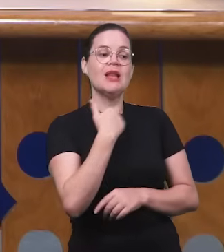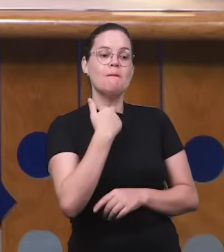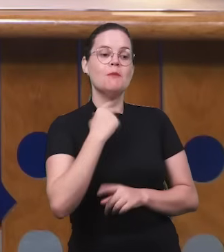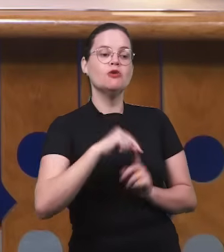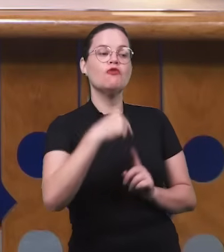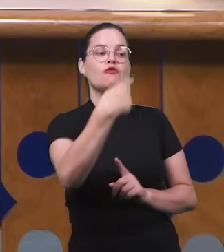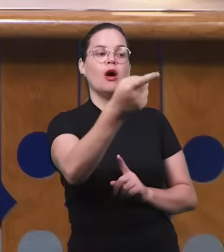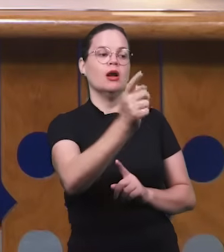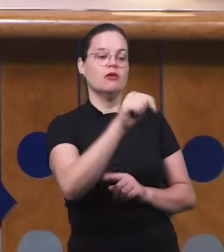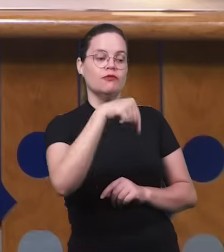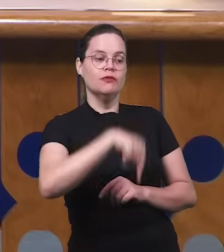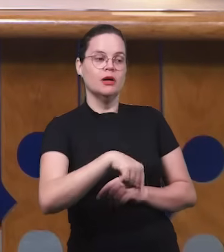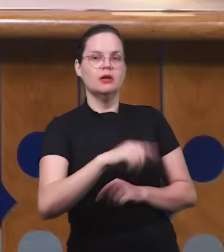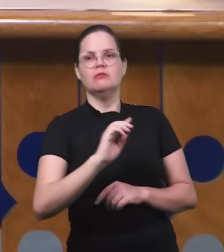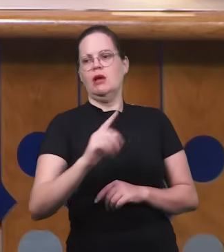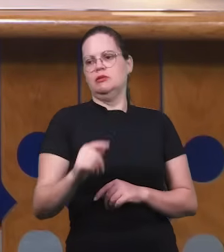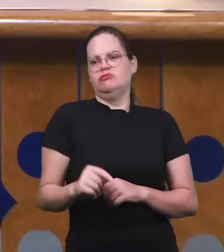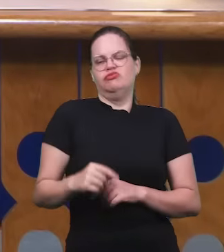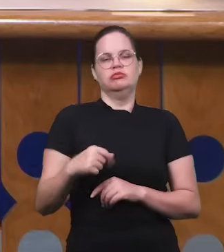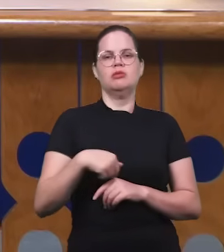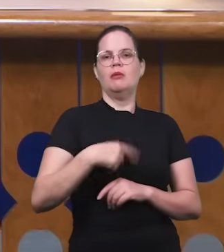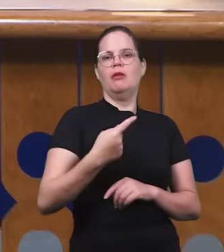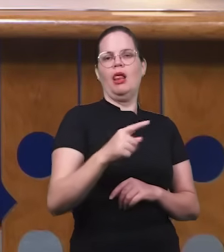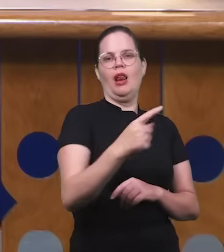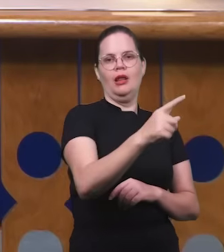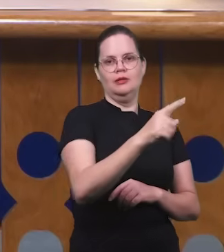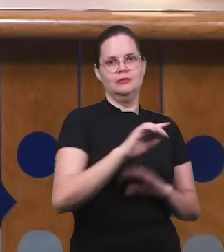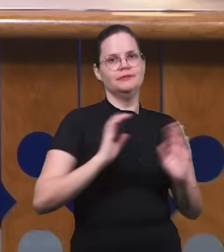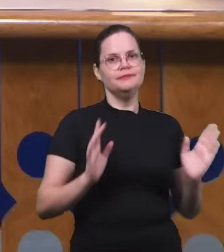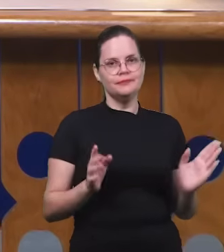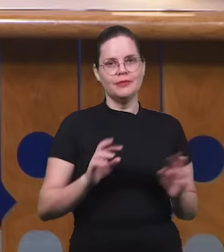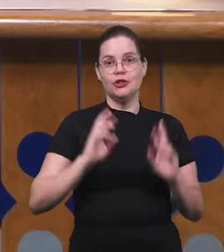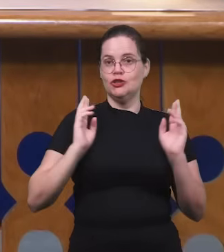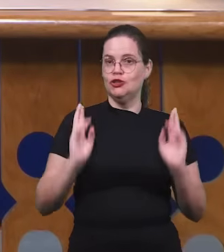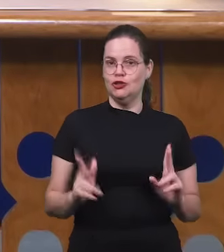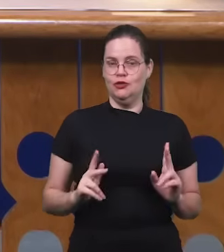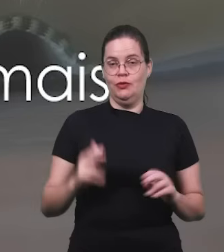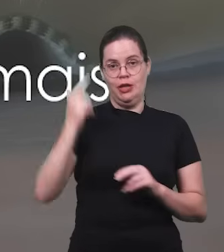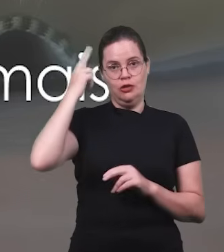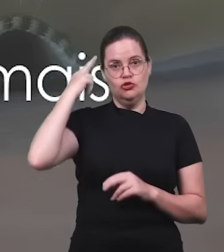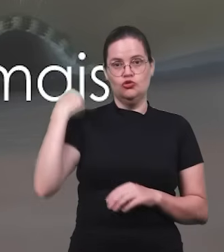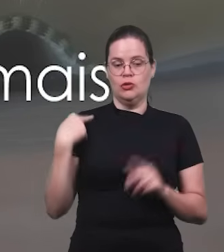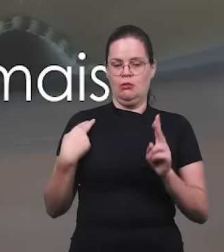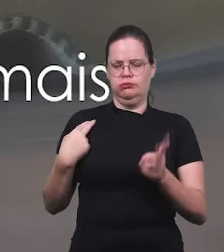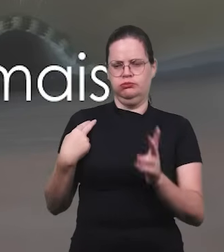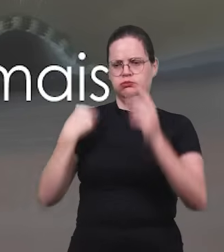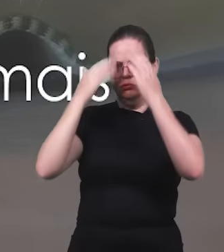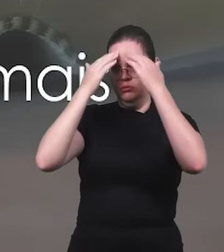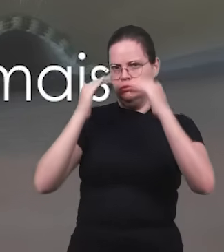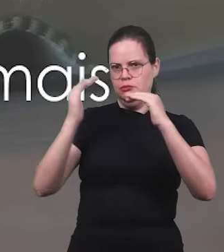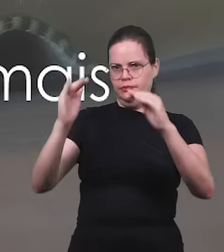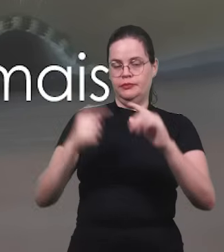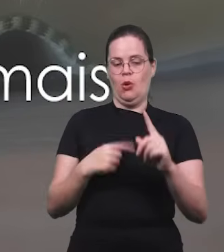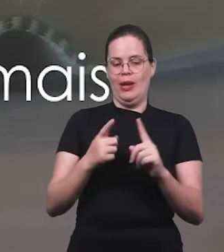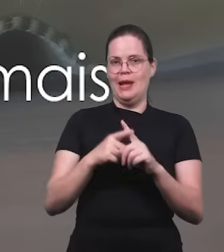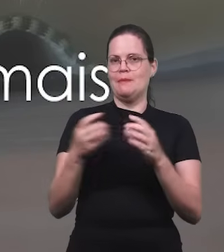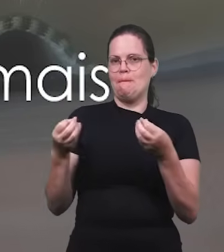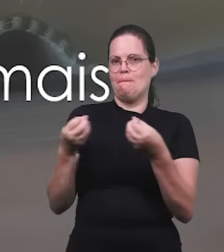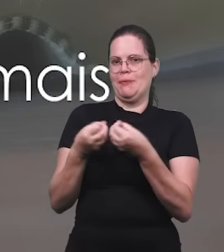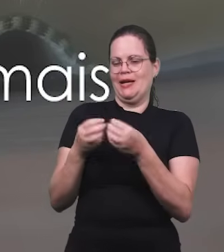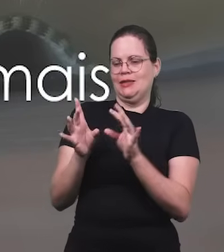mais longe e com isso se afastavam. Não era o caso de José. Então, ele era próximo,